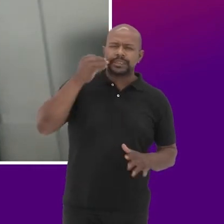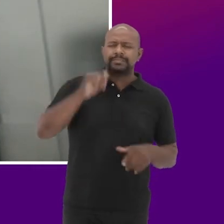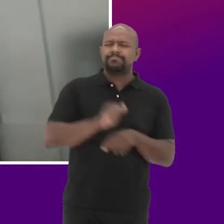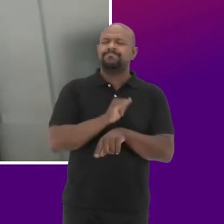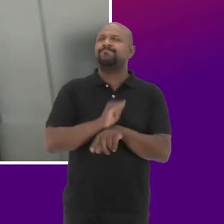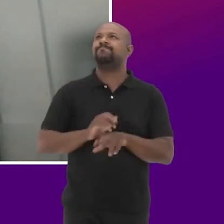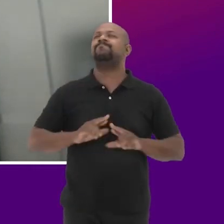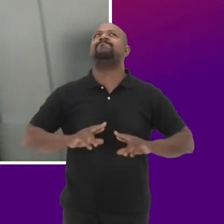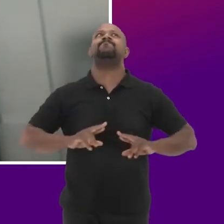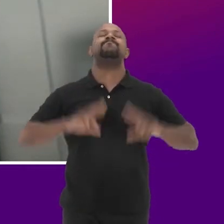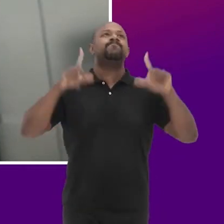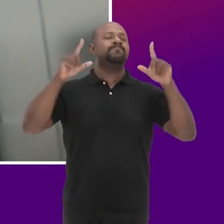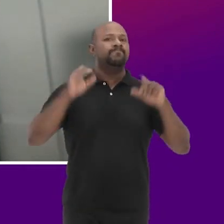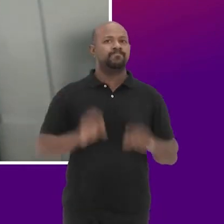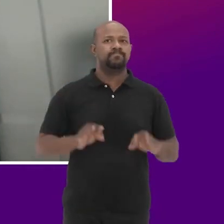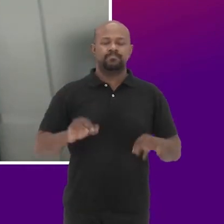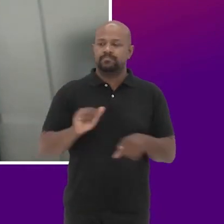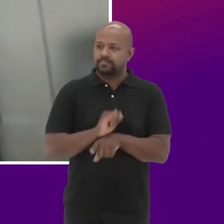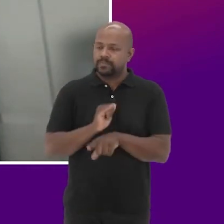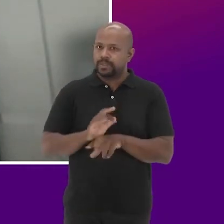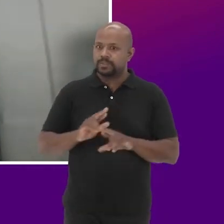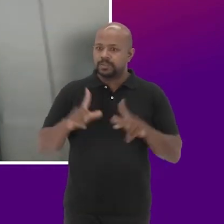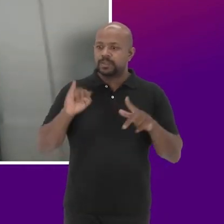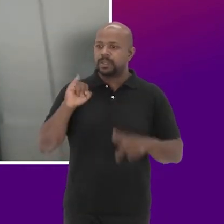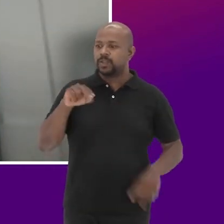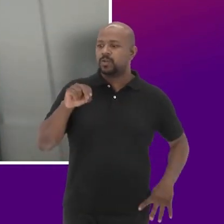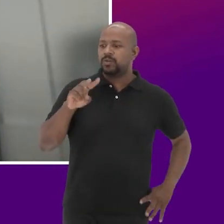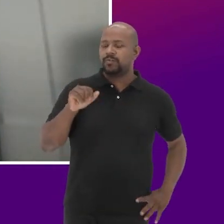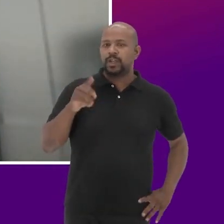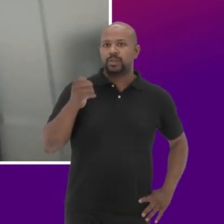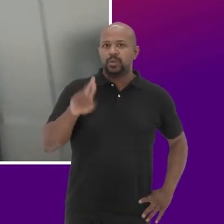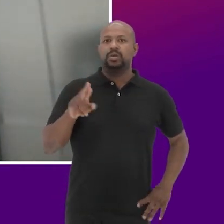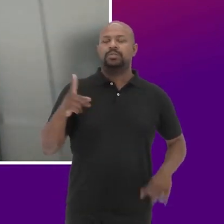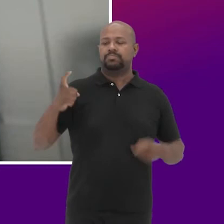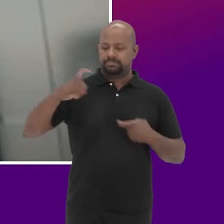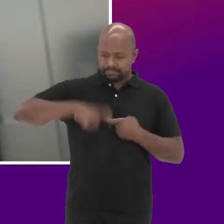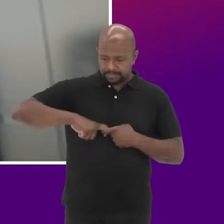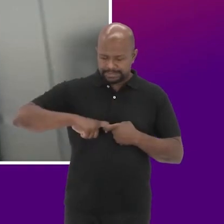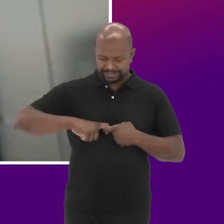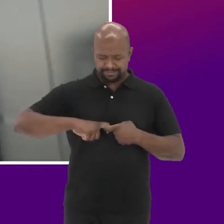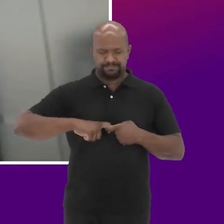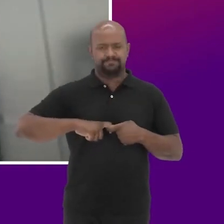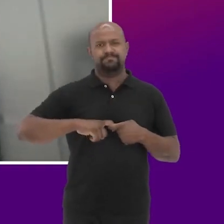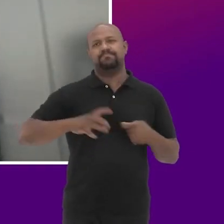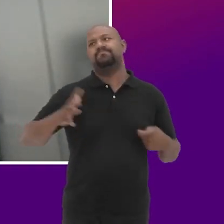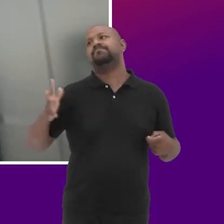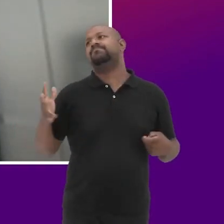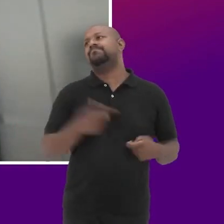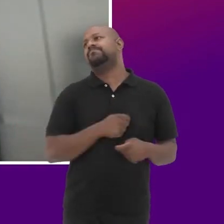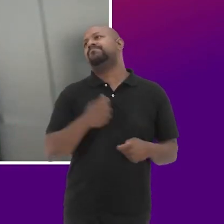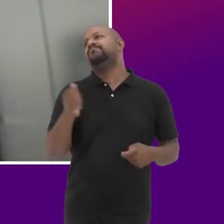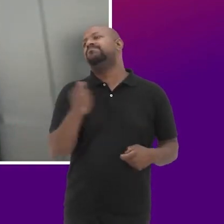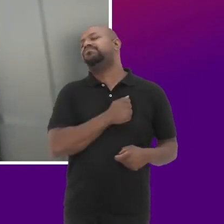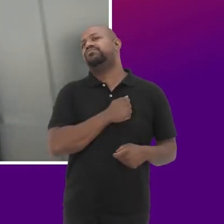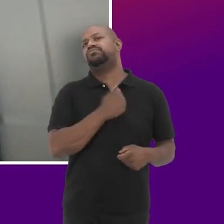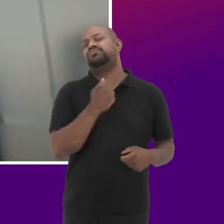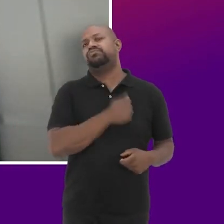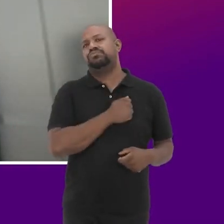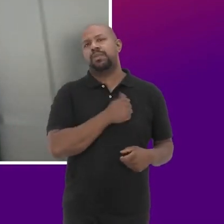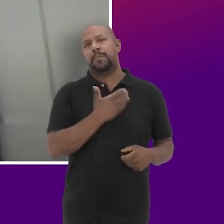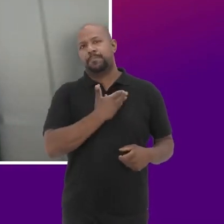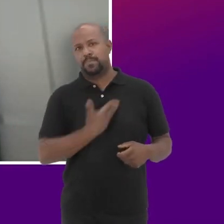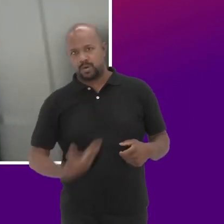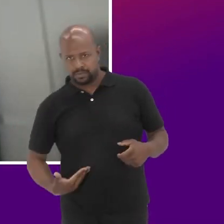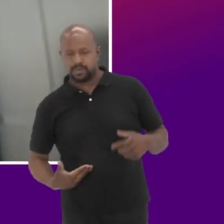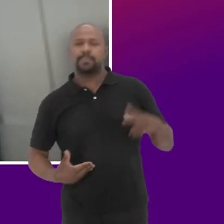experiência inovadora, né, um estudo de caso inovador, de uma parceria muito bem sucedida, né, uma parceria